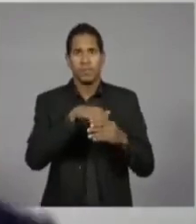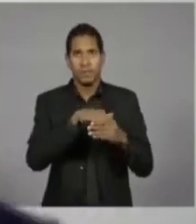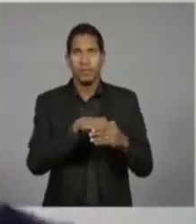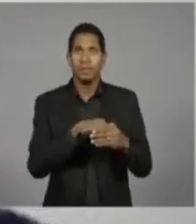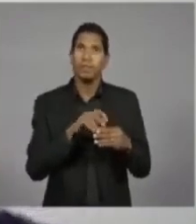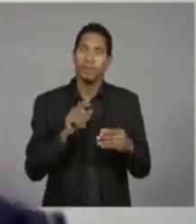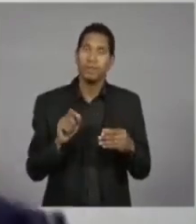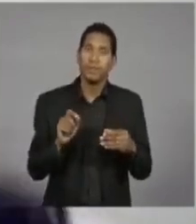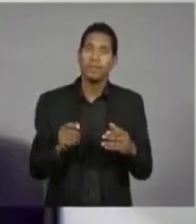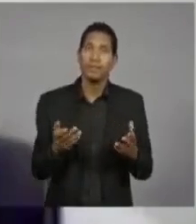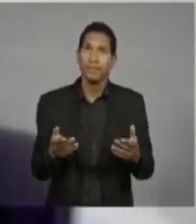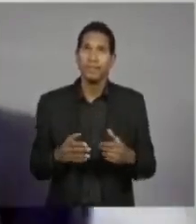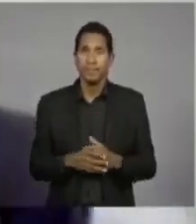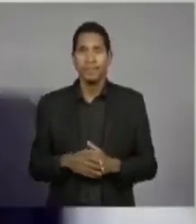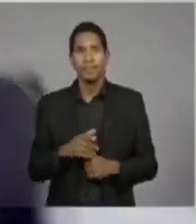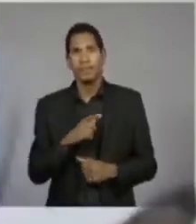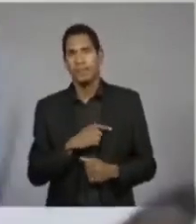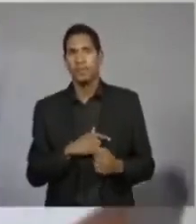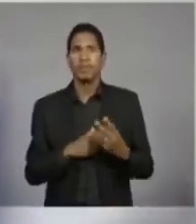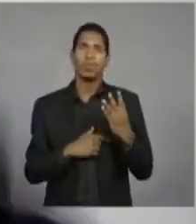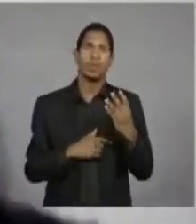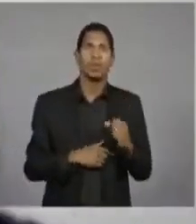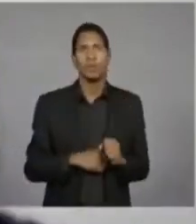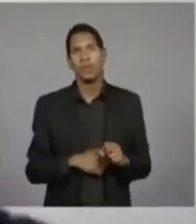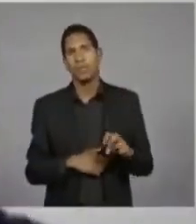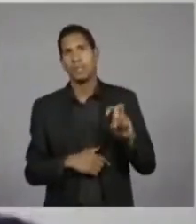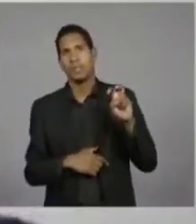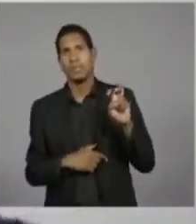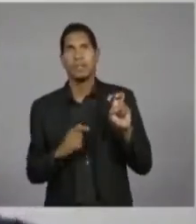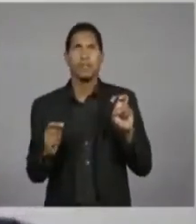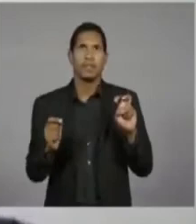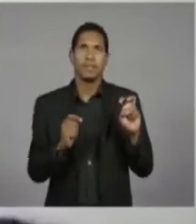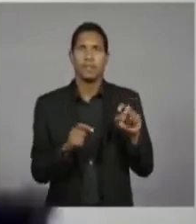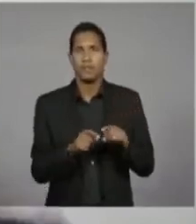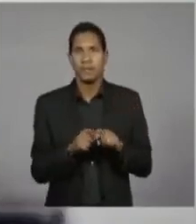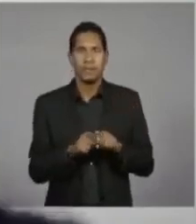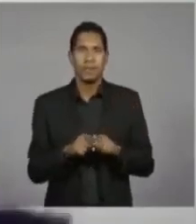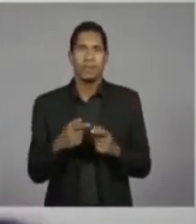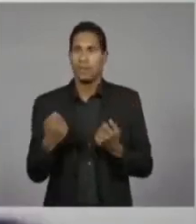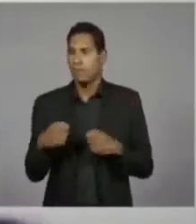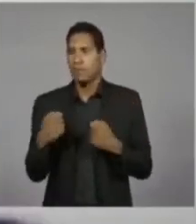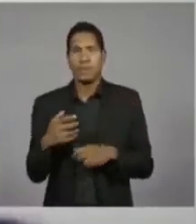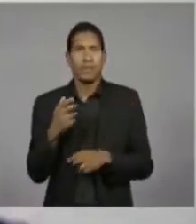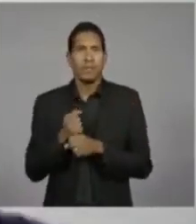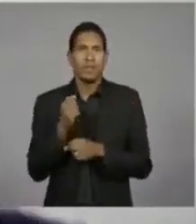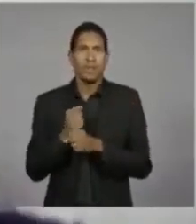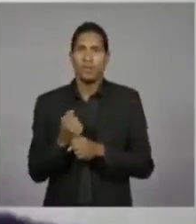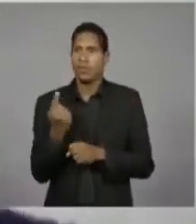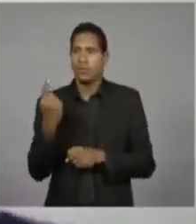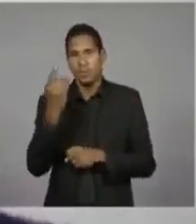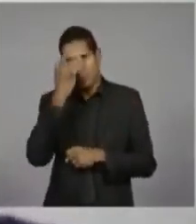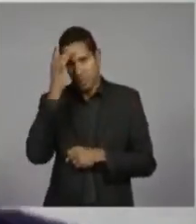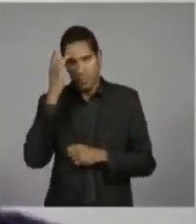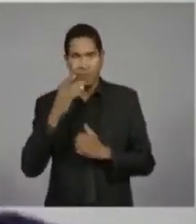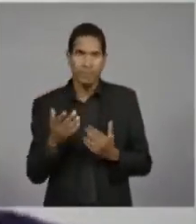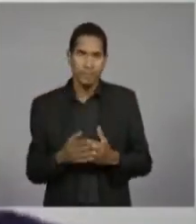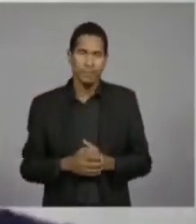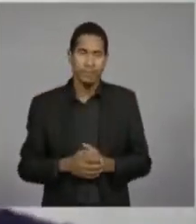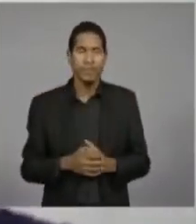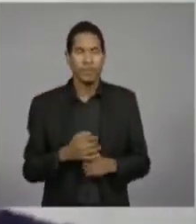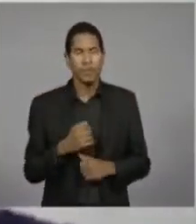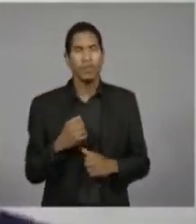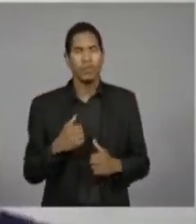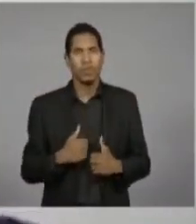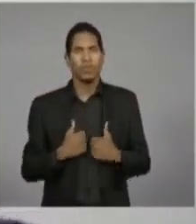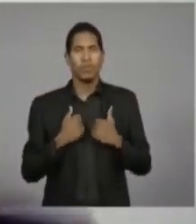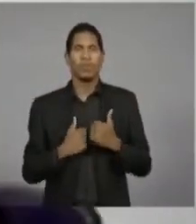que aqueles quatro, cinco, seja lá quantos forem, não estejam dependendo da cota de alguém. Aliás, me orgulho de ter